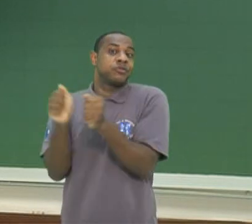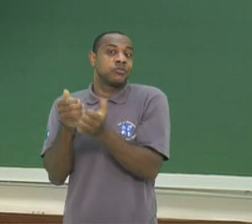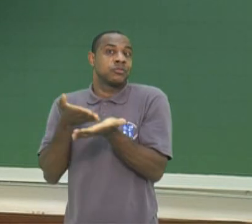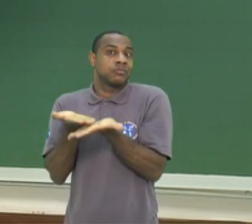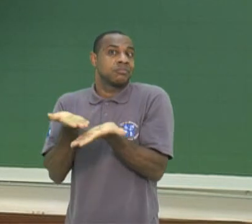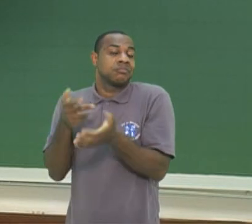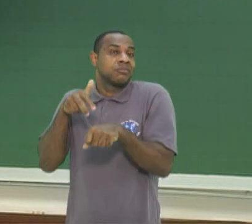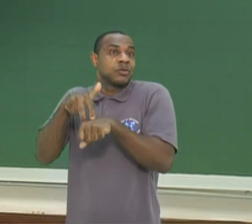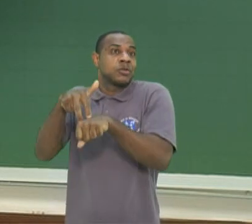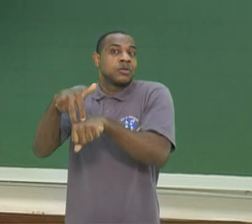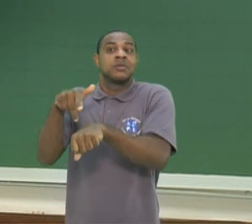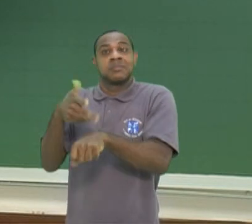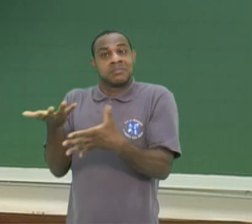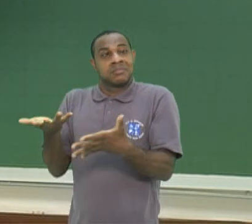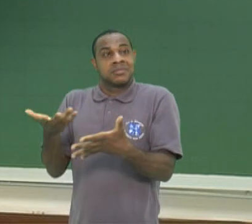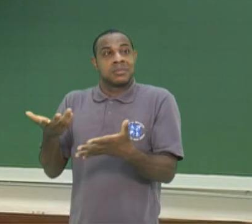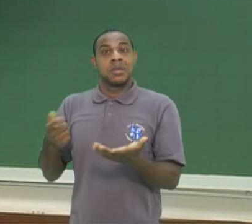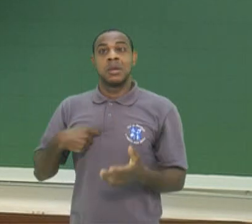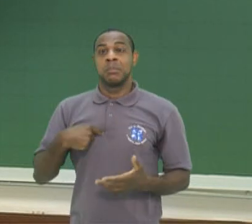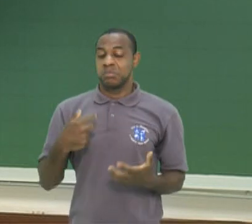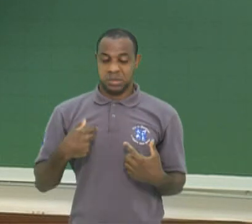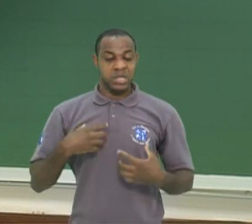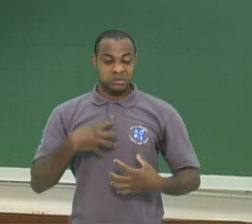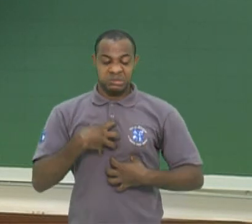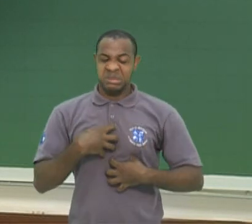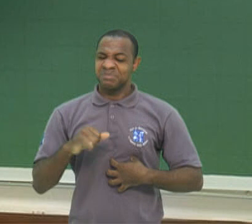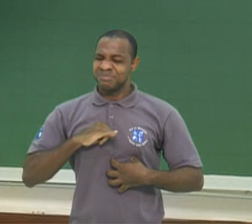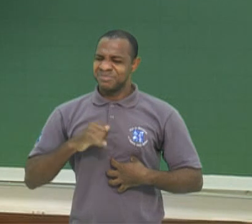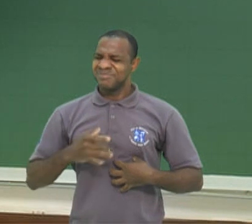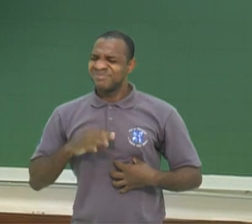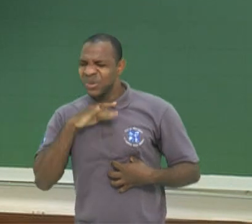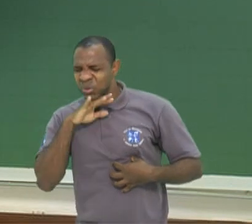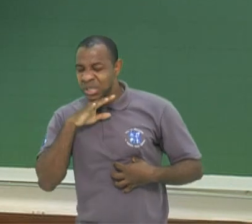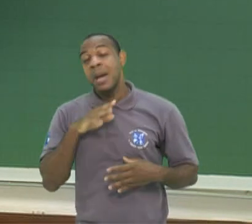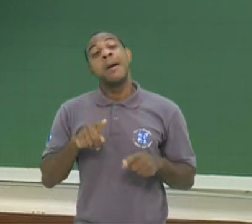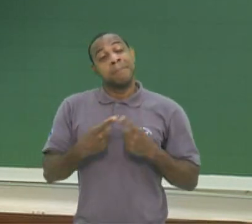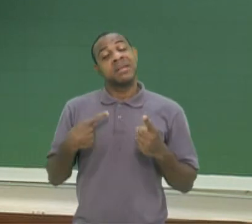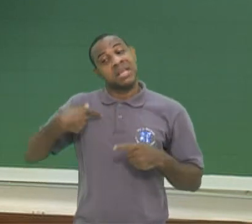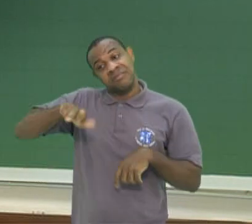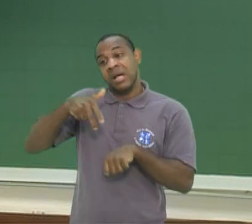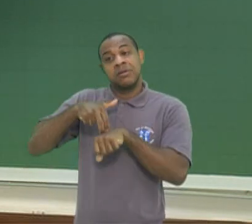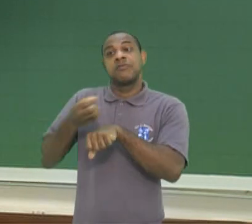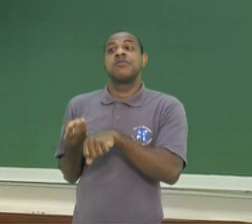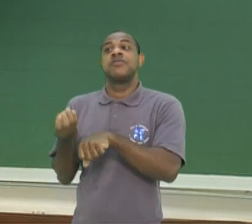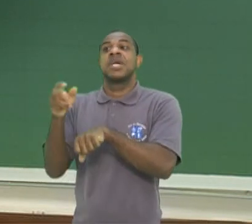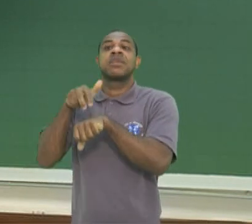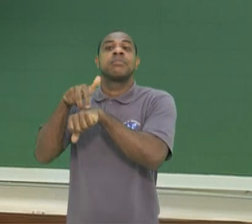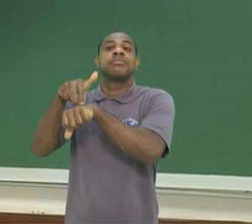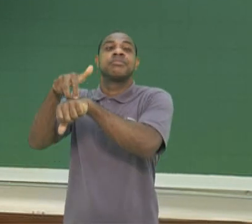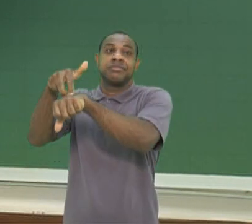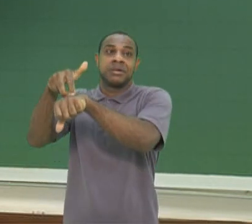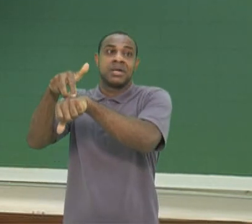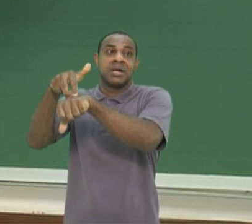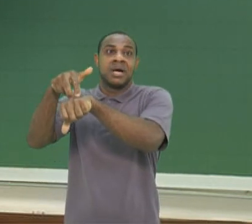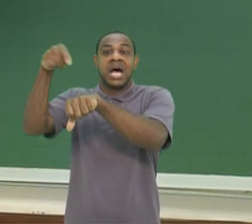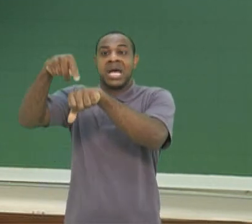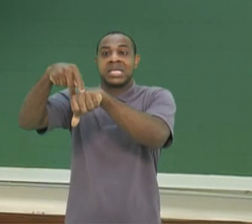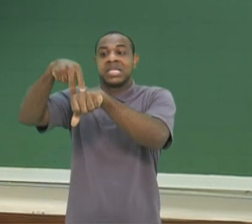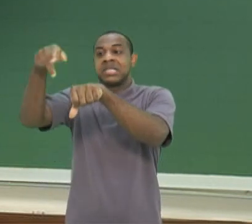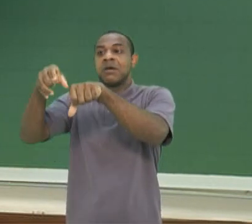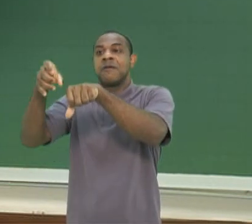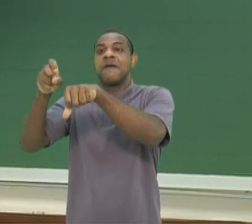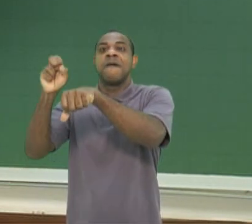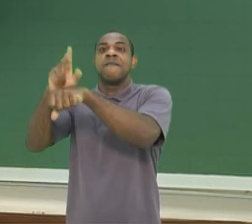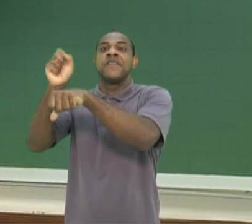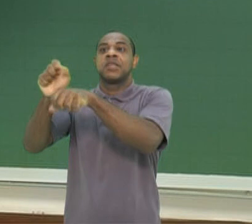essa intenção, porque não apresentaram nenhum sintoma, mesmo assim ela acaba levando o vírus de um lugar para o outro. Por quê? Porque